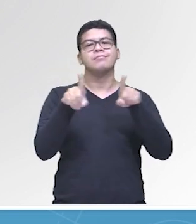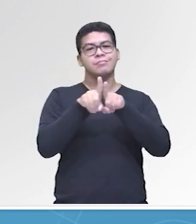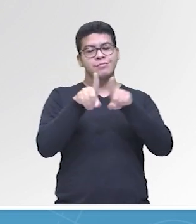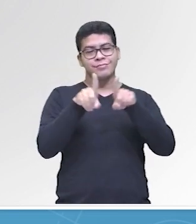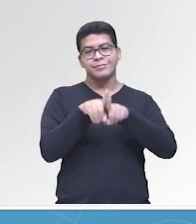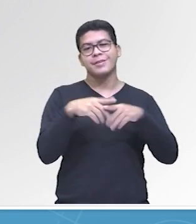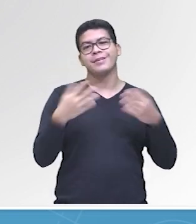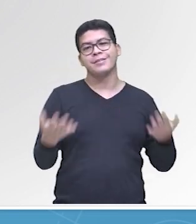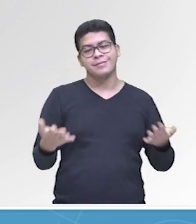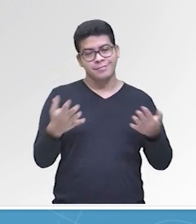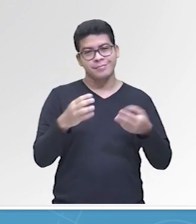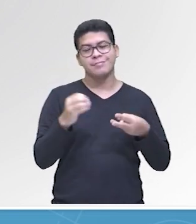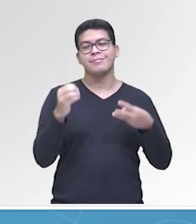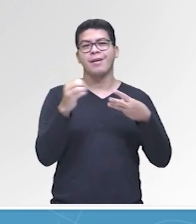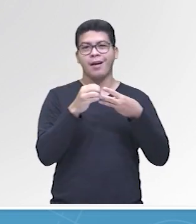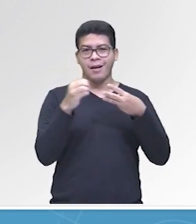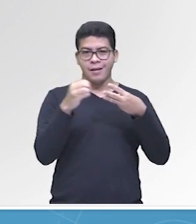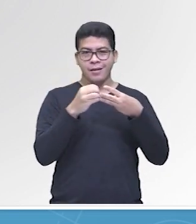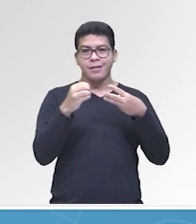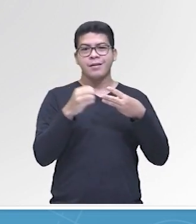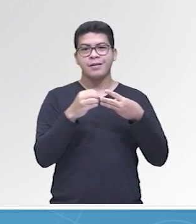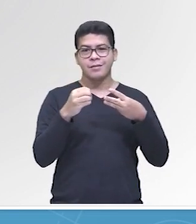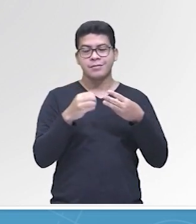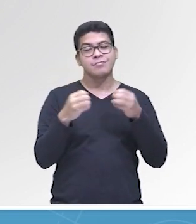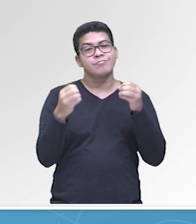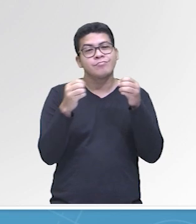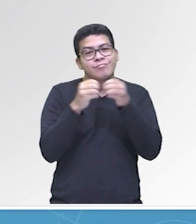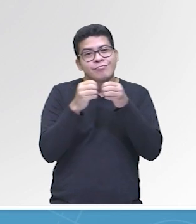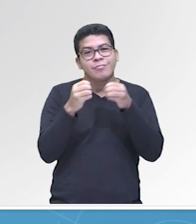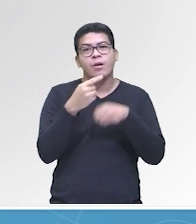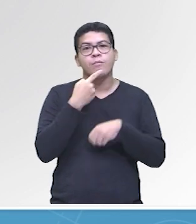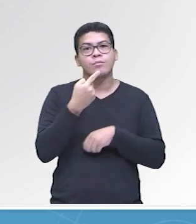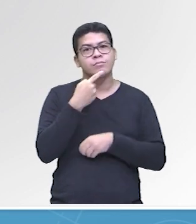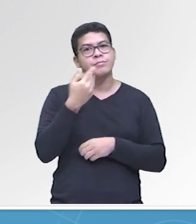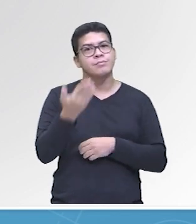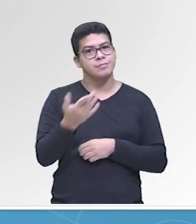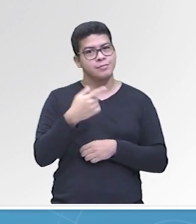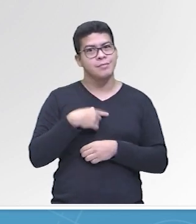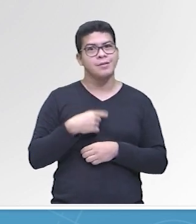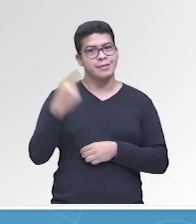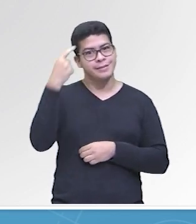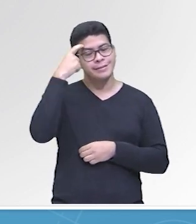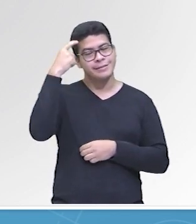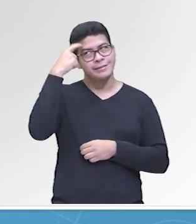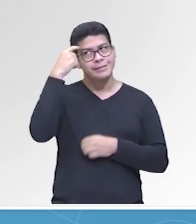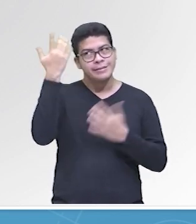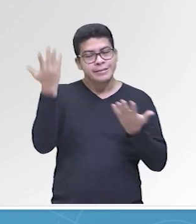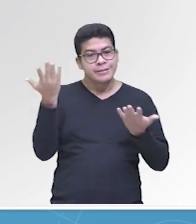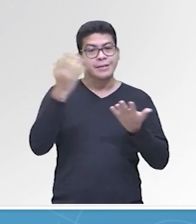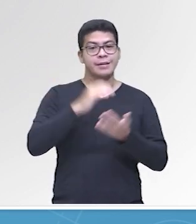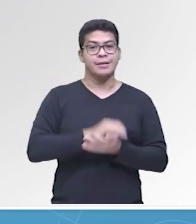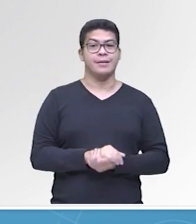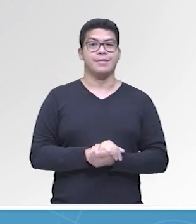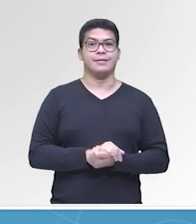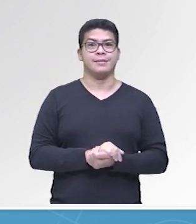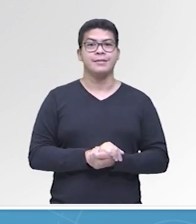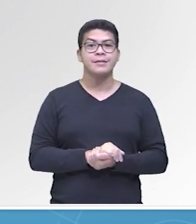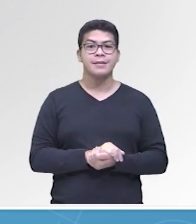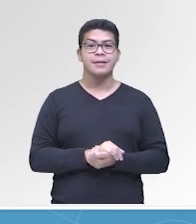né, estão mais próximas de nós do que nós imaginamos. Então, as células, elas